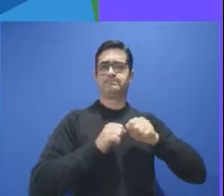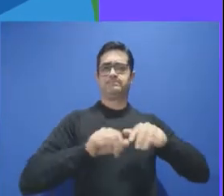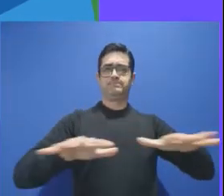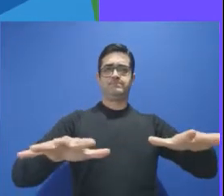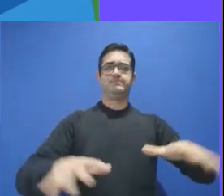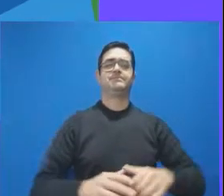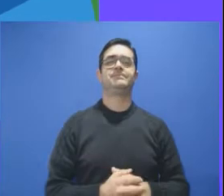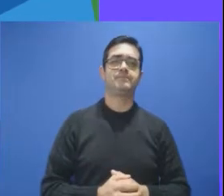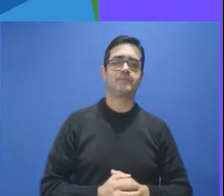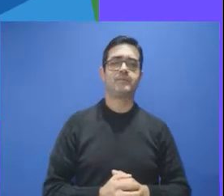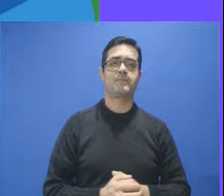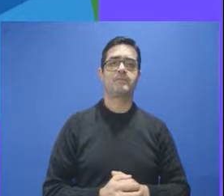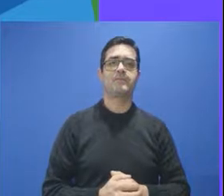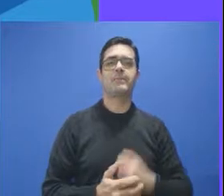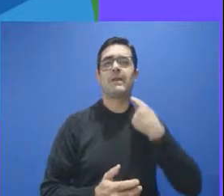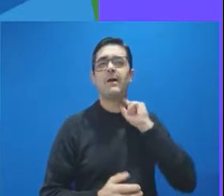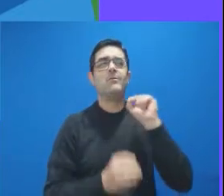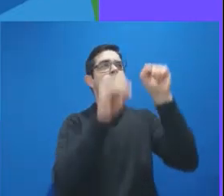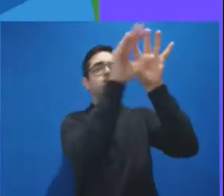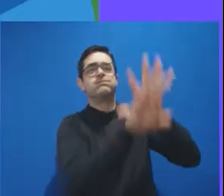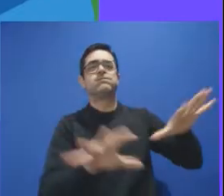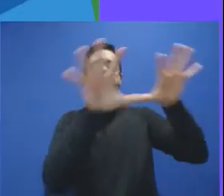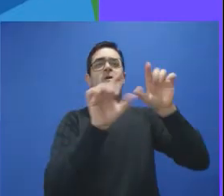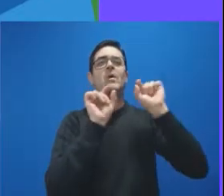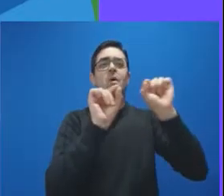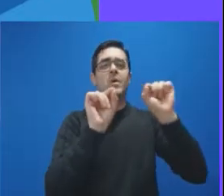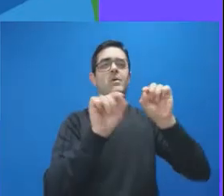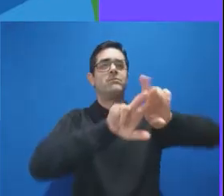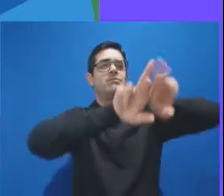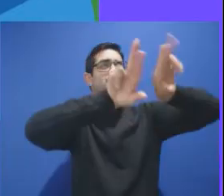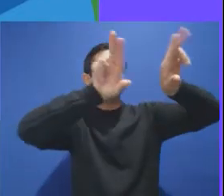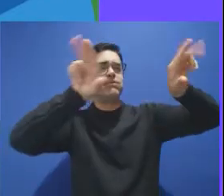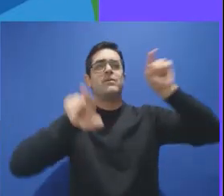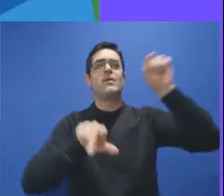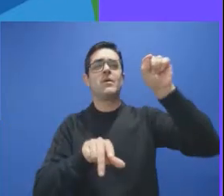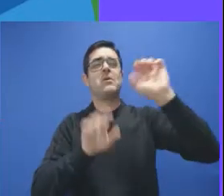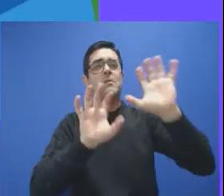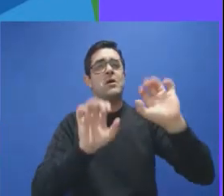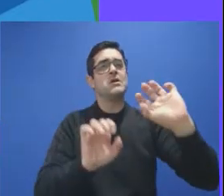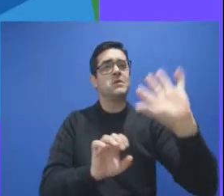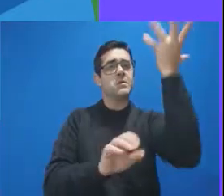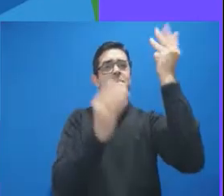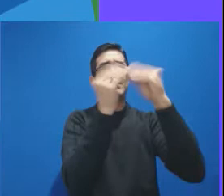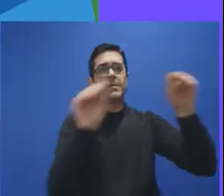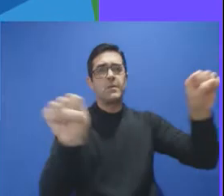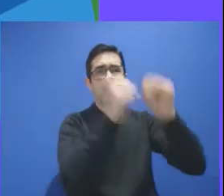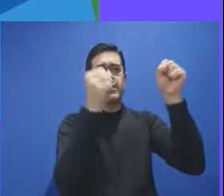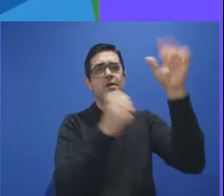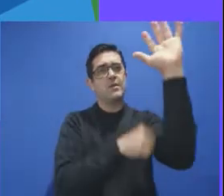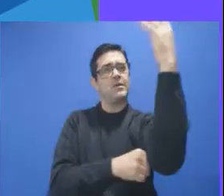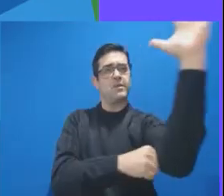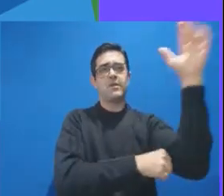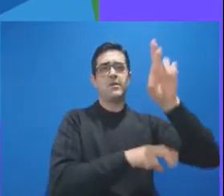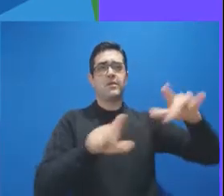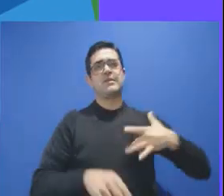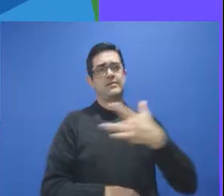de contaminação. A poluição atmosférica é definida por as alterações de composição da atmosfera que ocasionam danos não